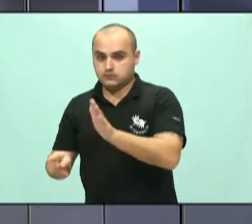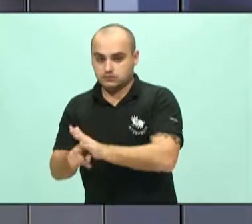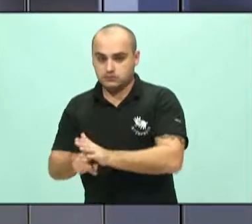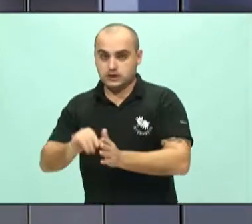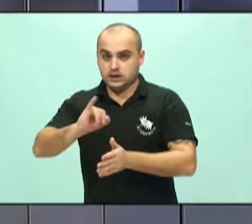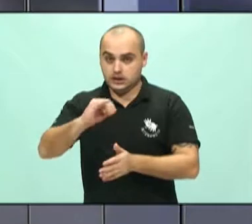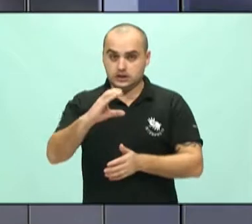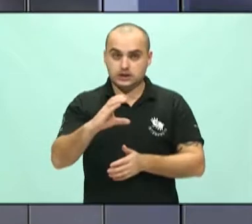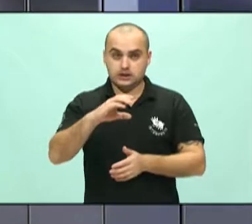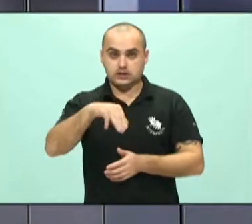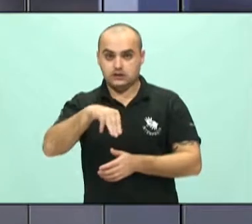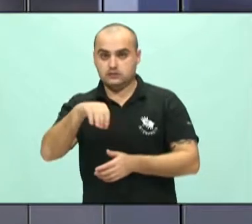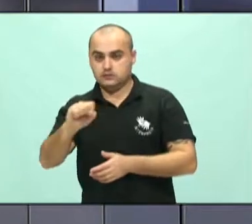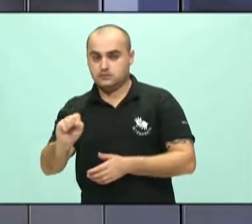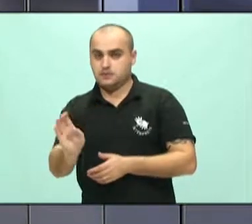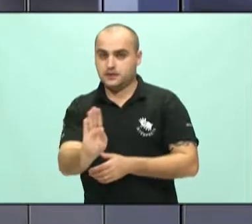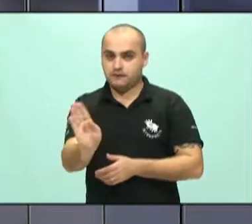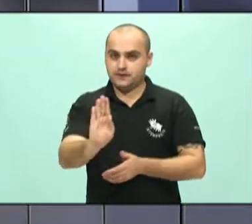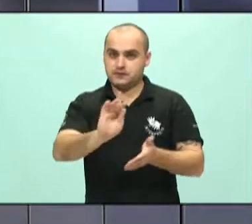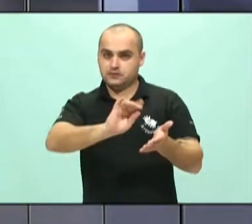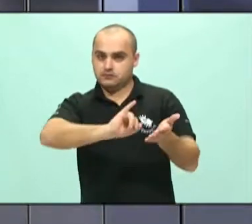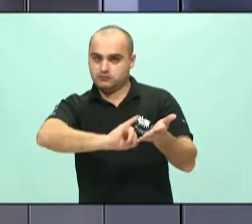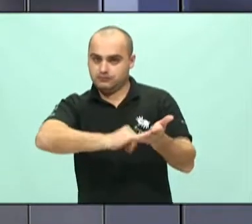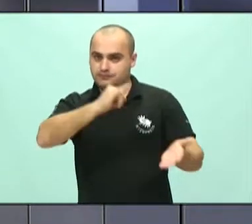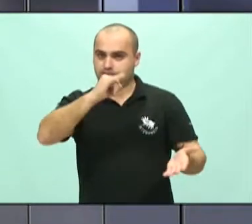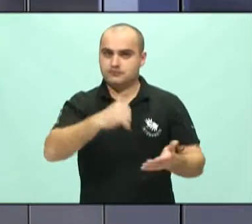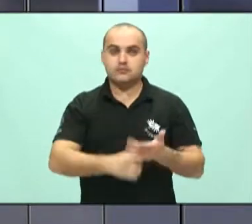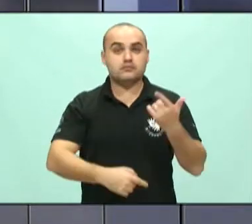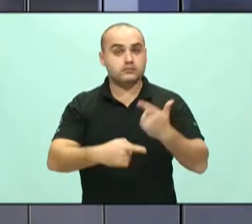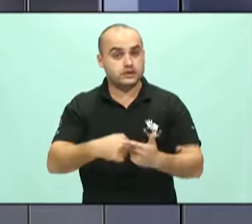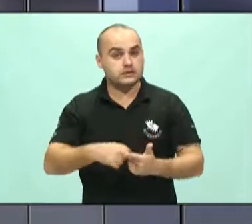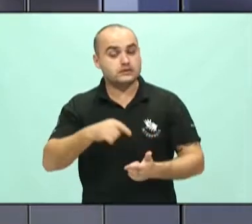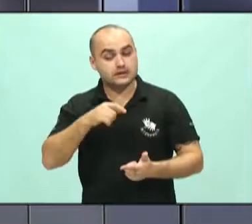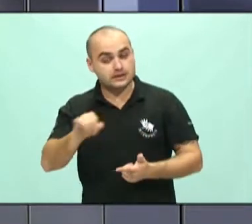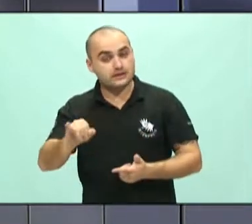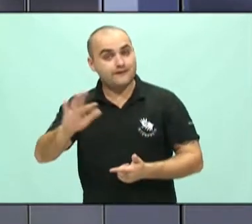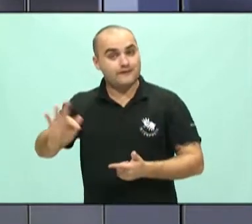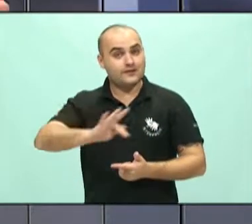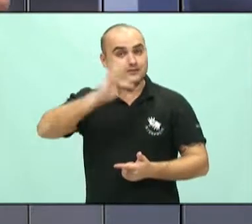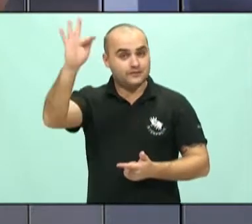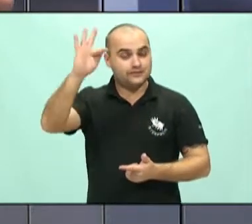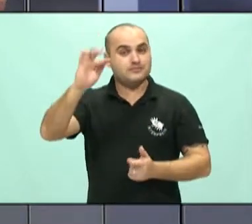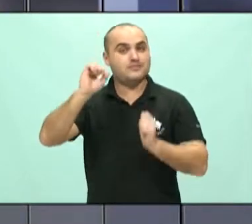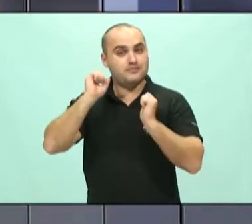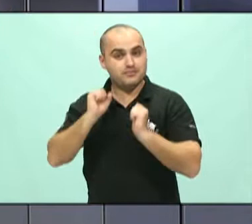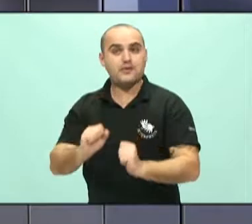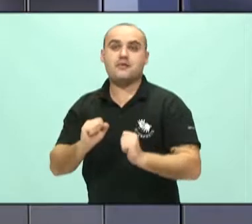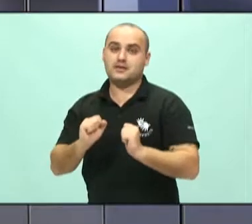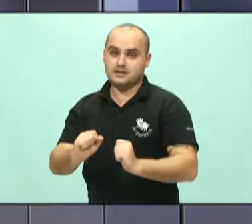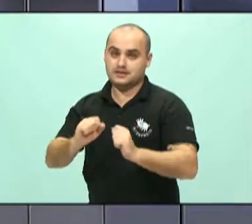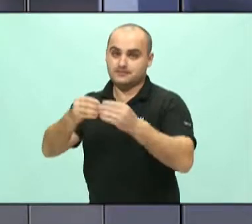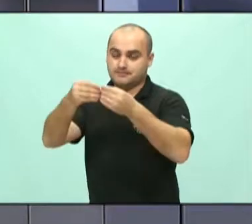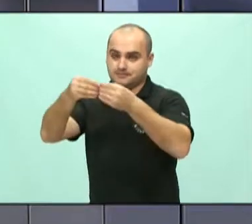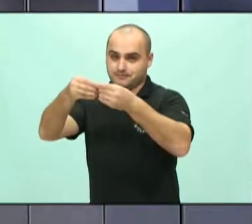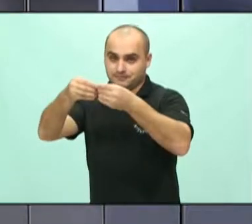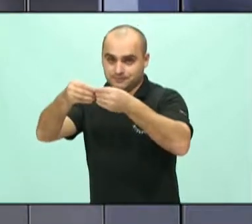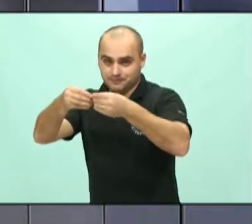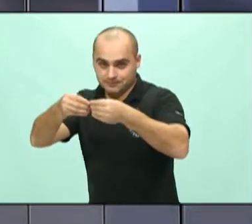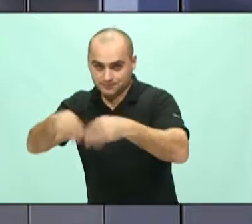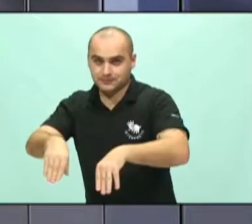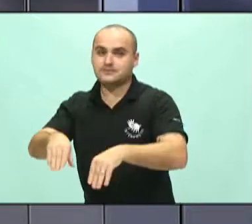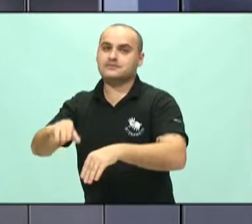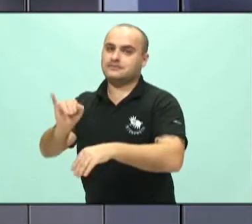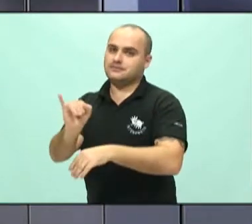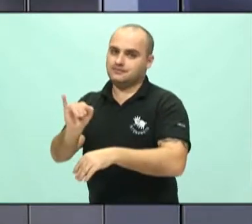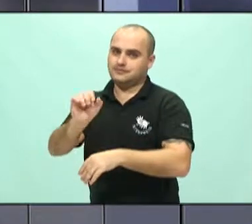do ICMS, dos benefícios fiscais, porque senão o preço que a cidade pode pagar por essa mudança de política econômica do Estado é